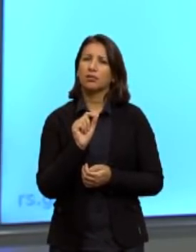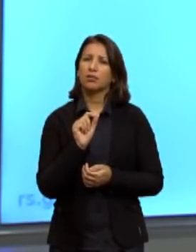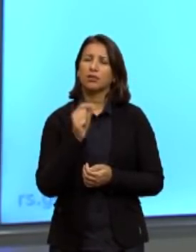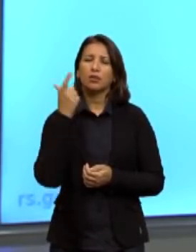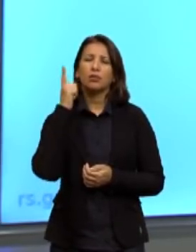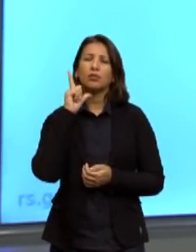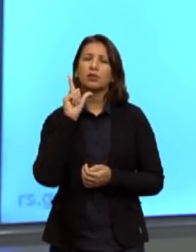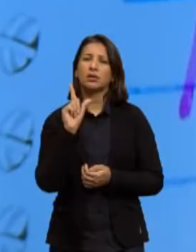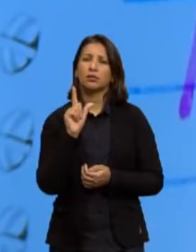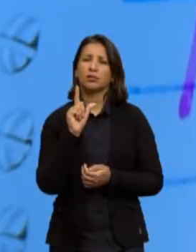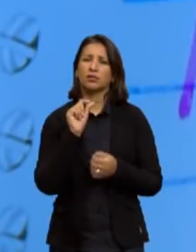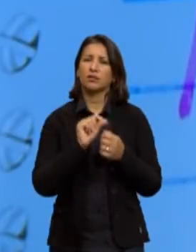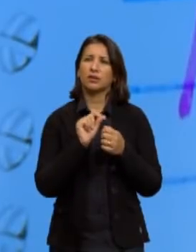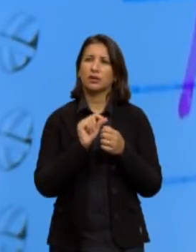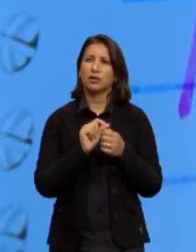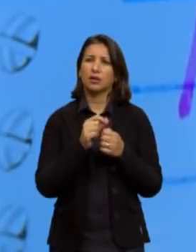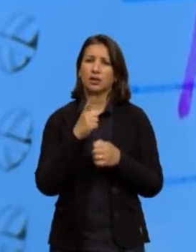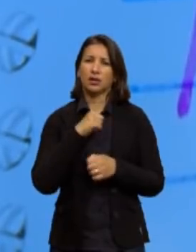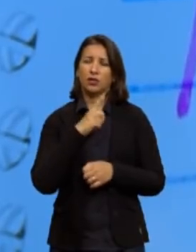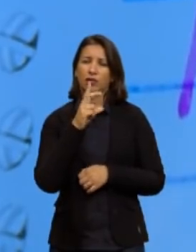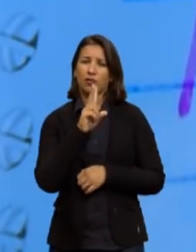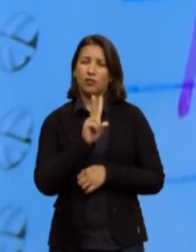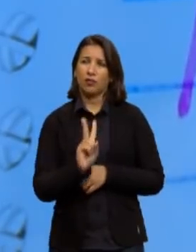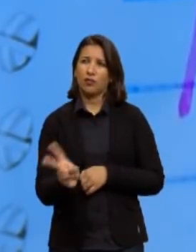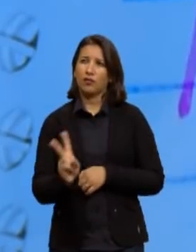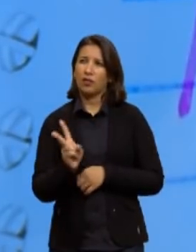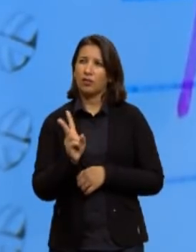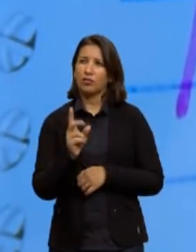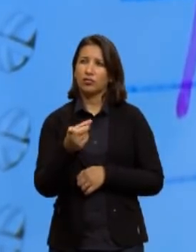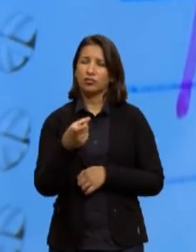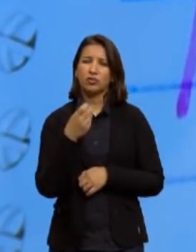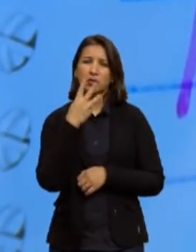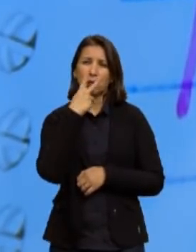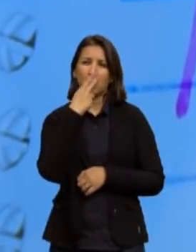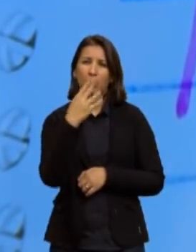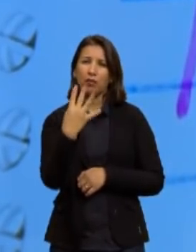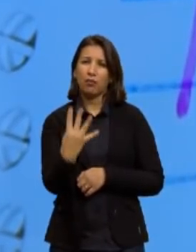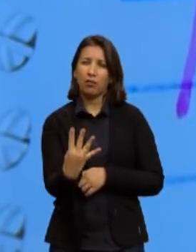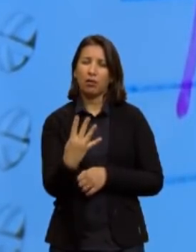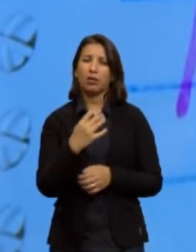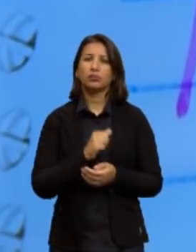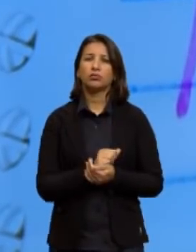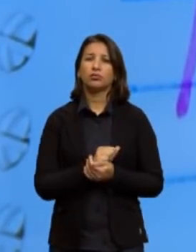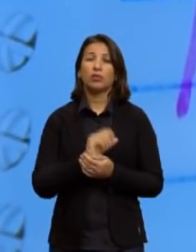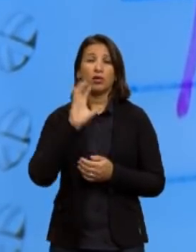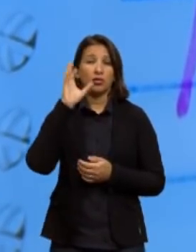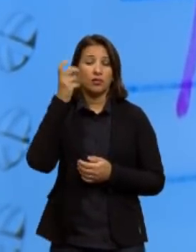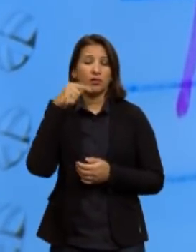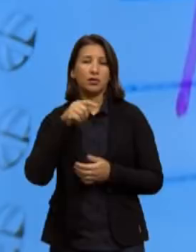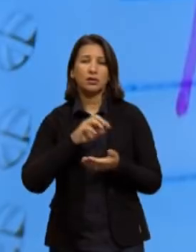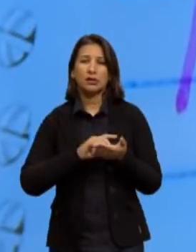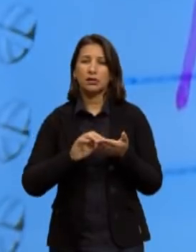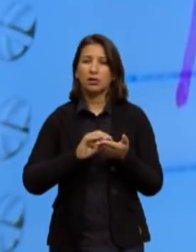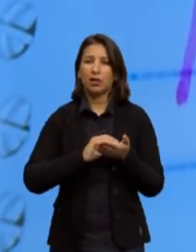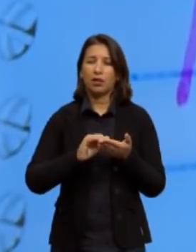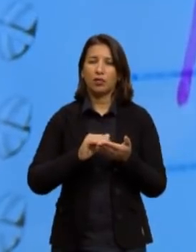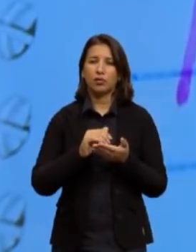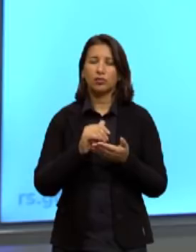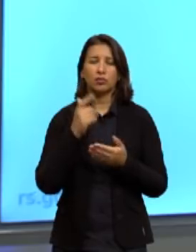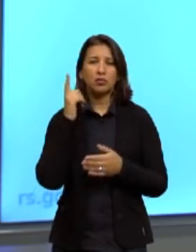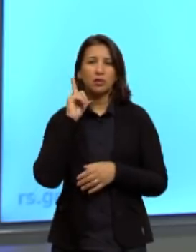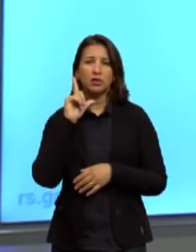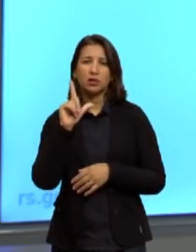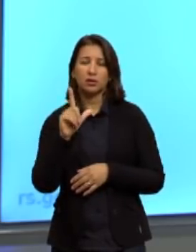conseguimos chegar que nós temos o valor do x = 4 a então resolvendo esse cálculo